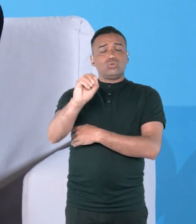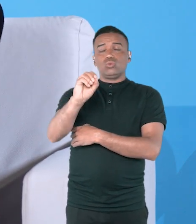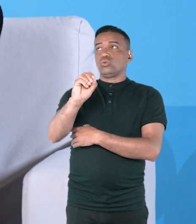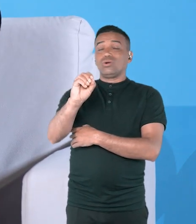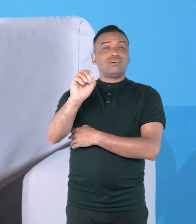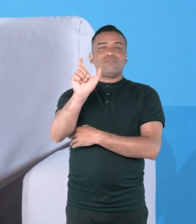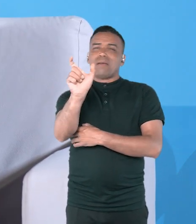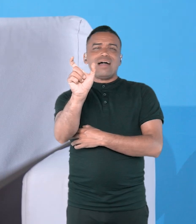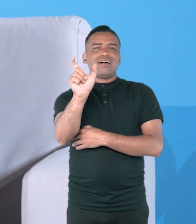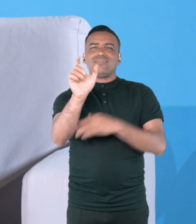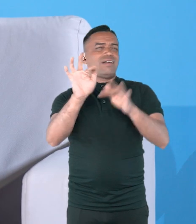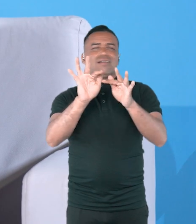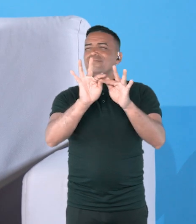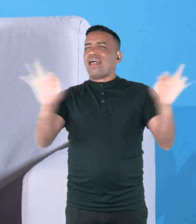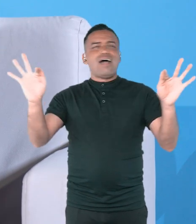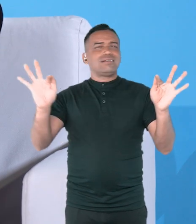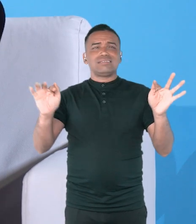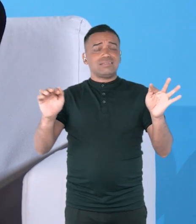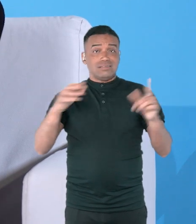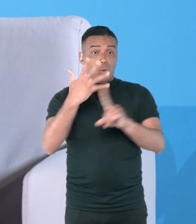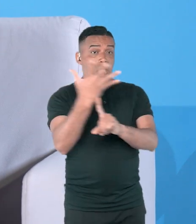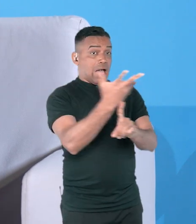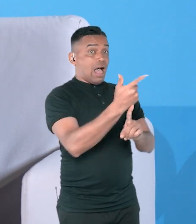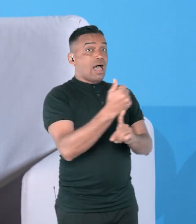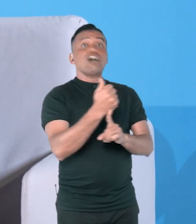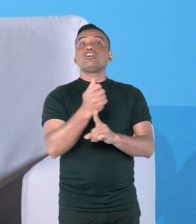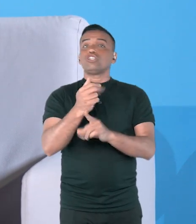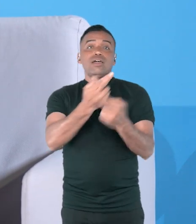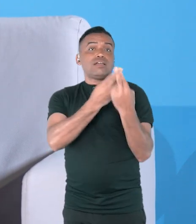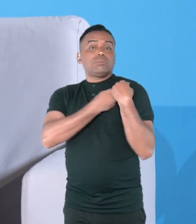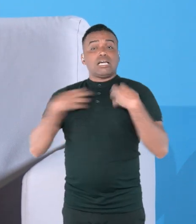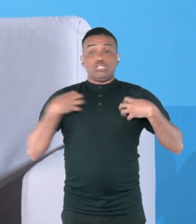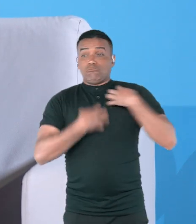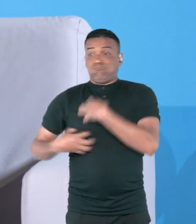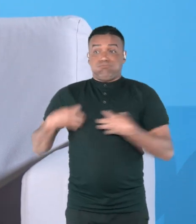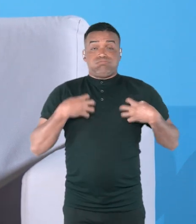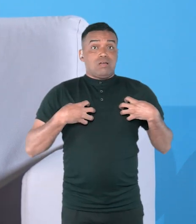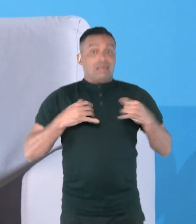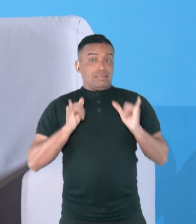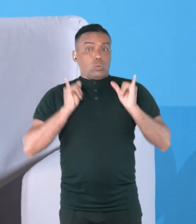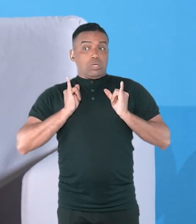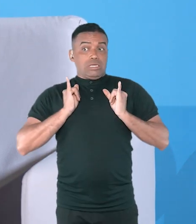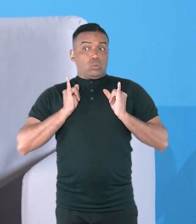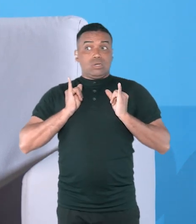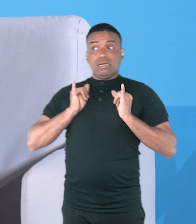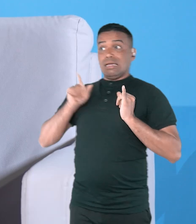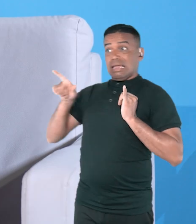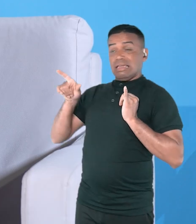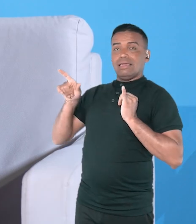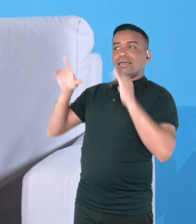faz parte de uma frase que eu adoro, que é: a arte serve para perturbar os acomodados e tranquilizar